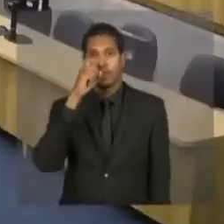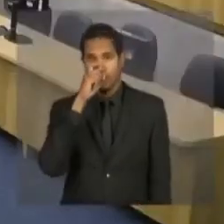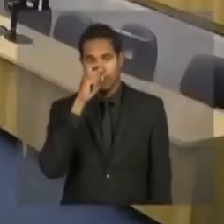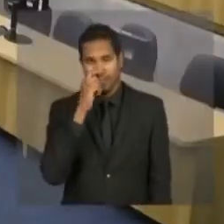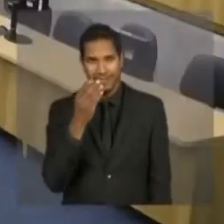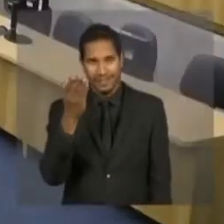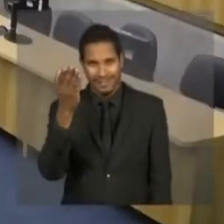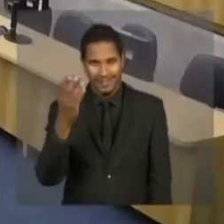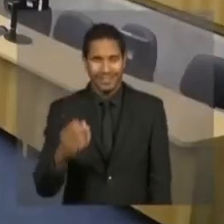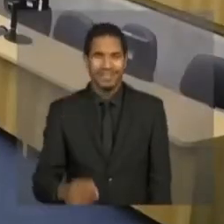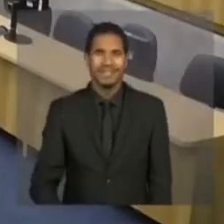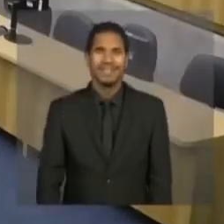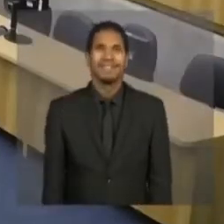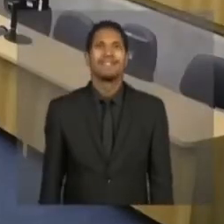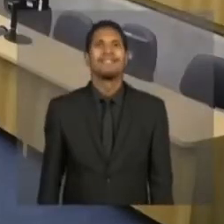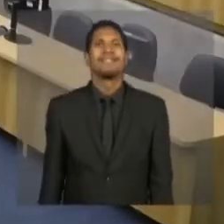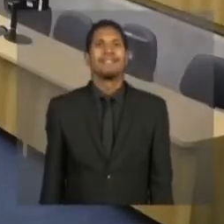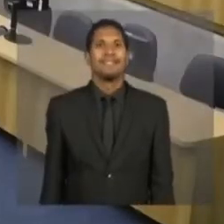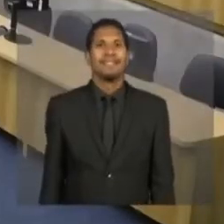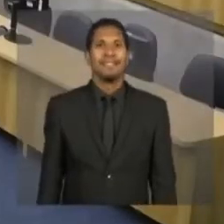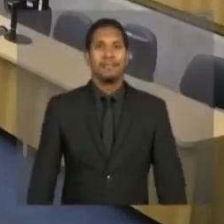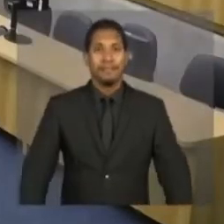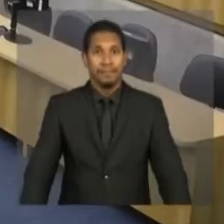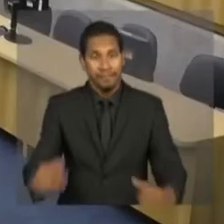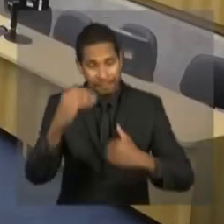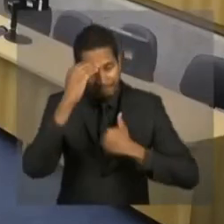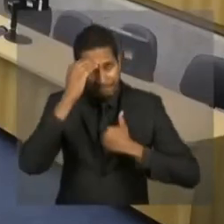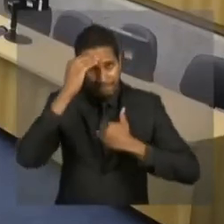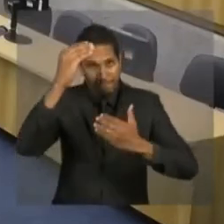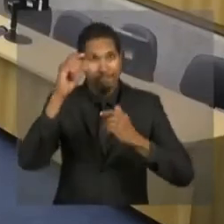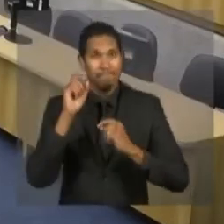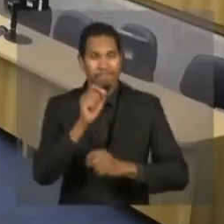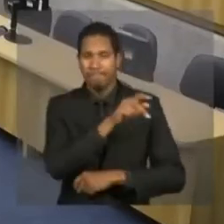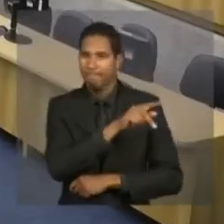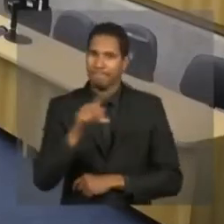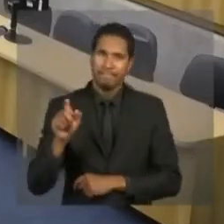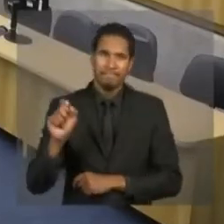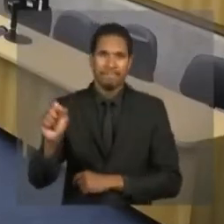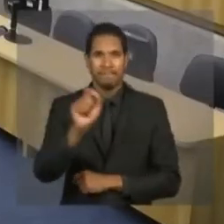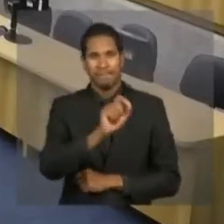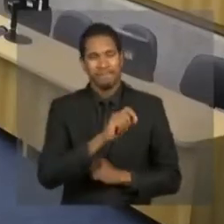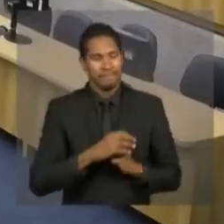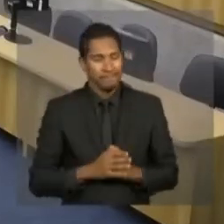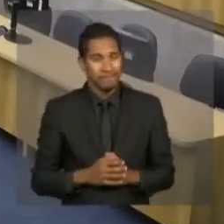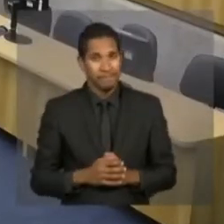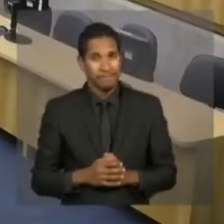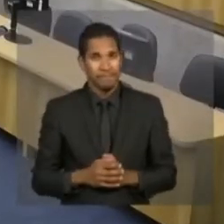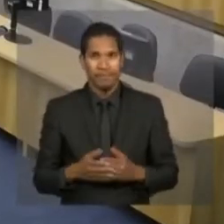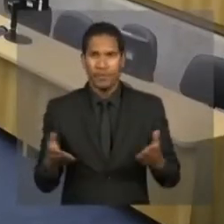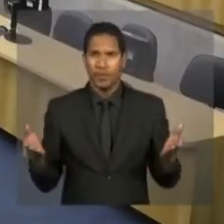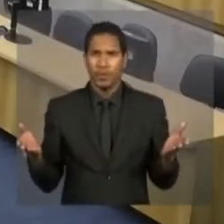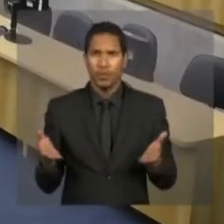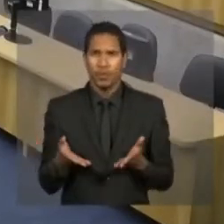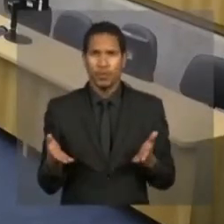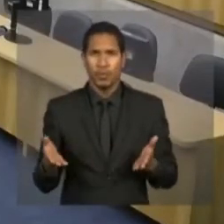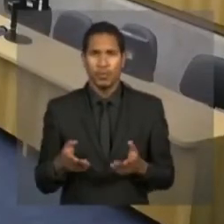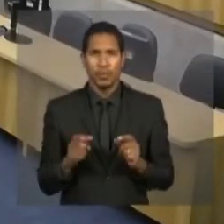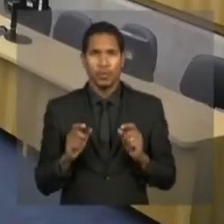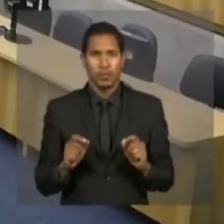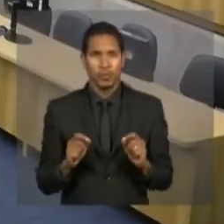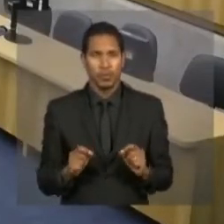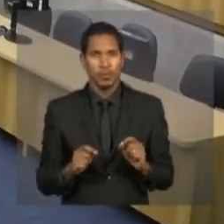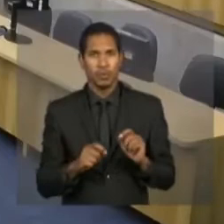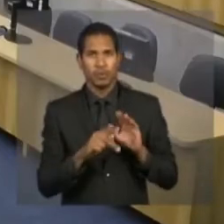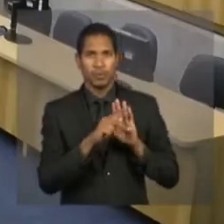Agora sim, vereadora Soninha. Obrigada, presidente. Falar de alguns pontos aqui do